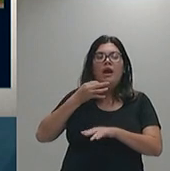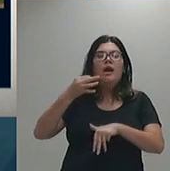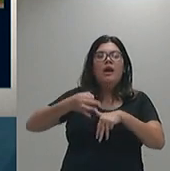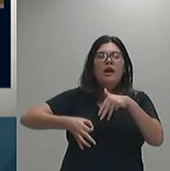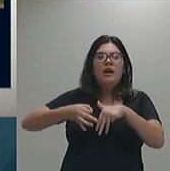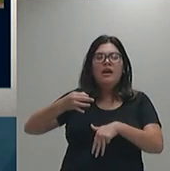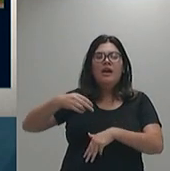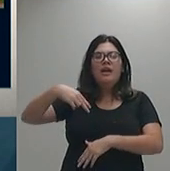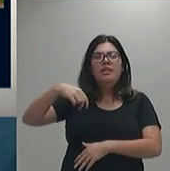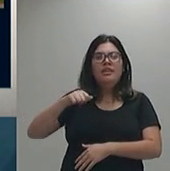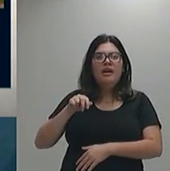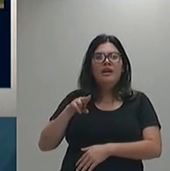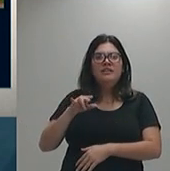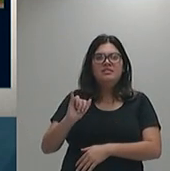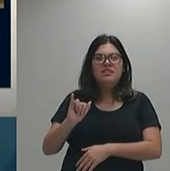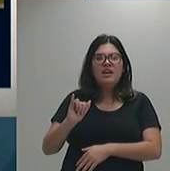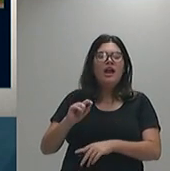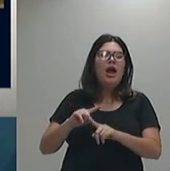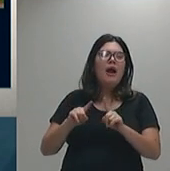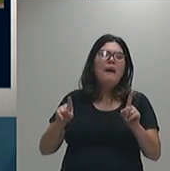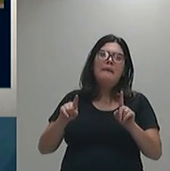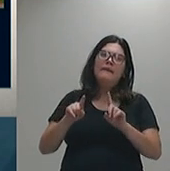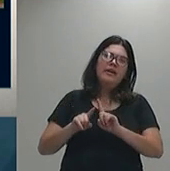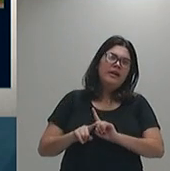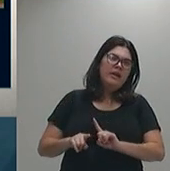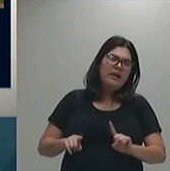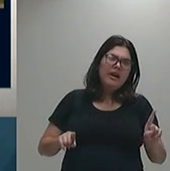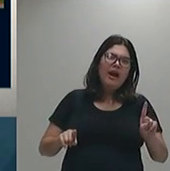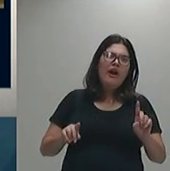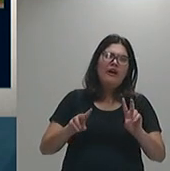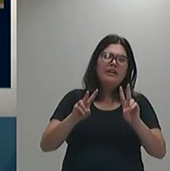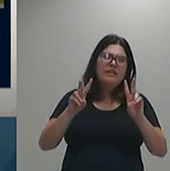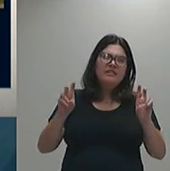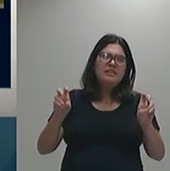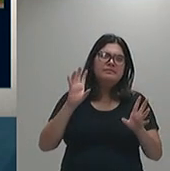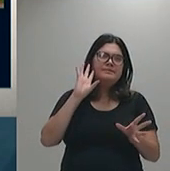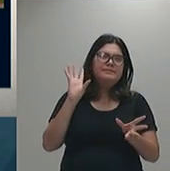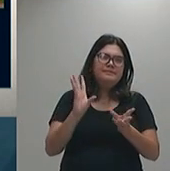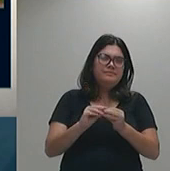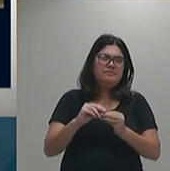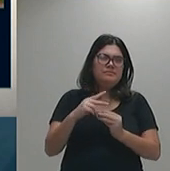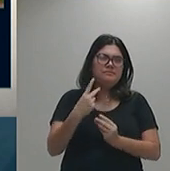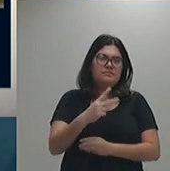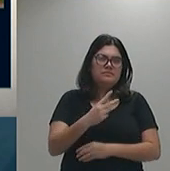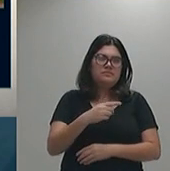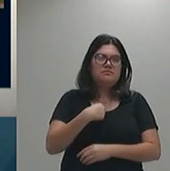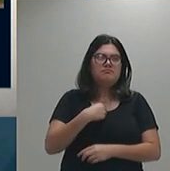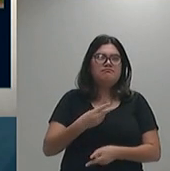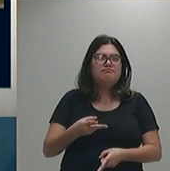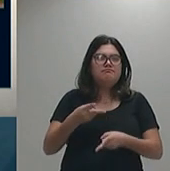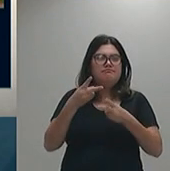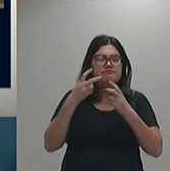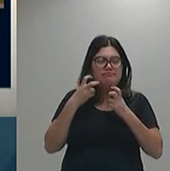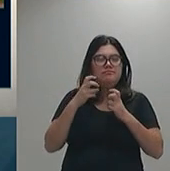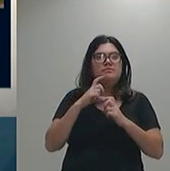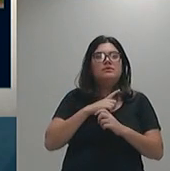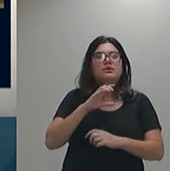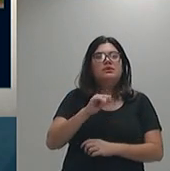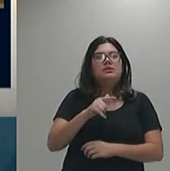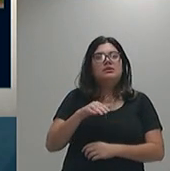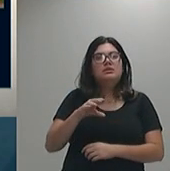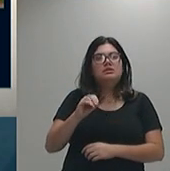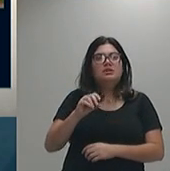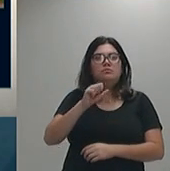Nancy andrighi mas não em relação a sua conclusão observo que se trata de ação rescisória muito